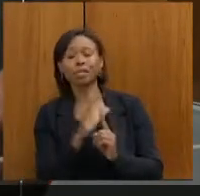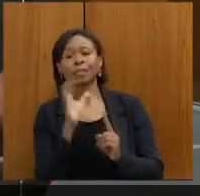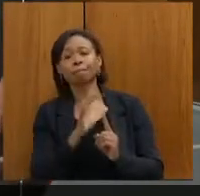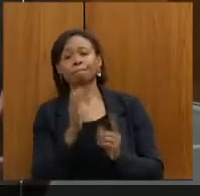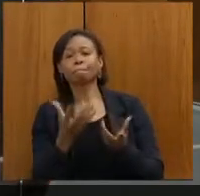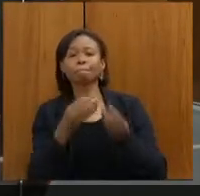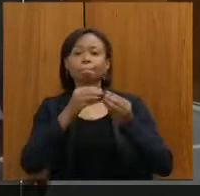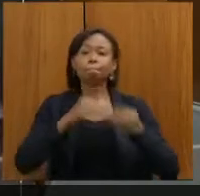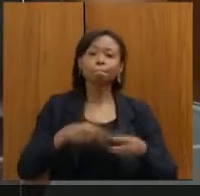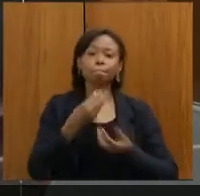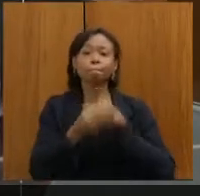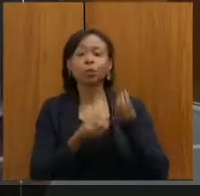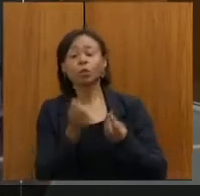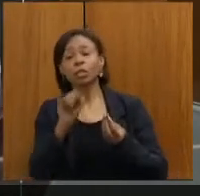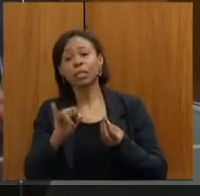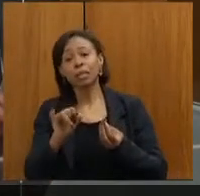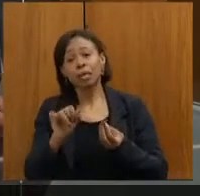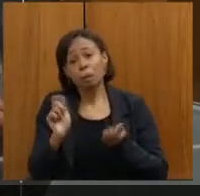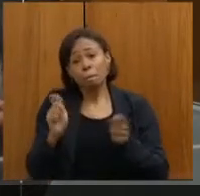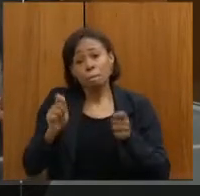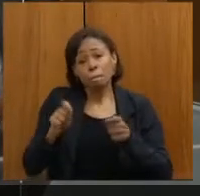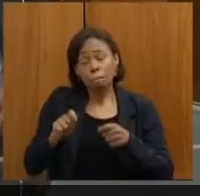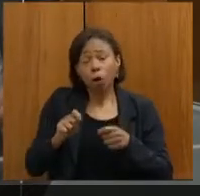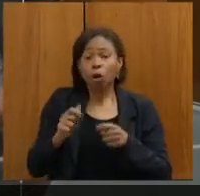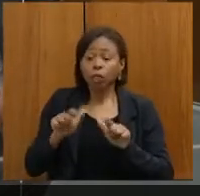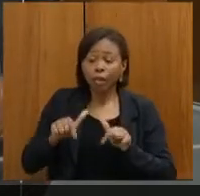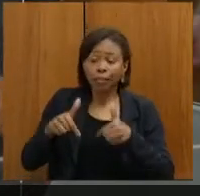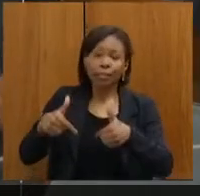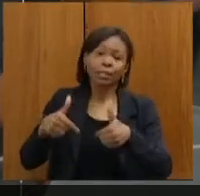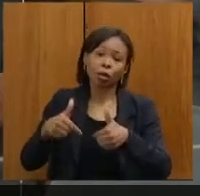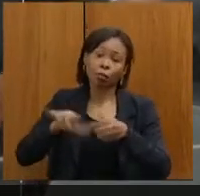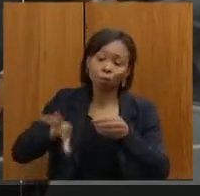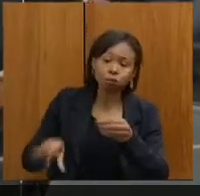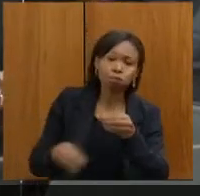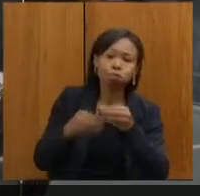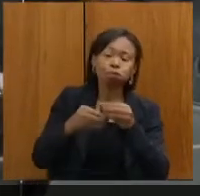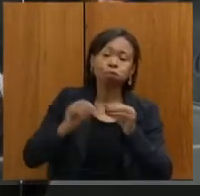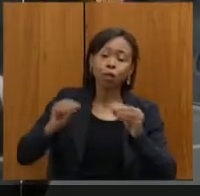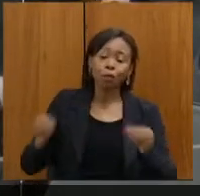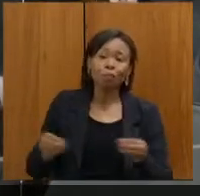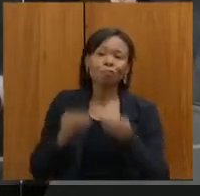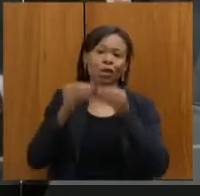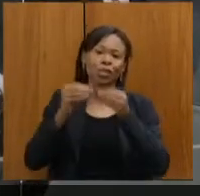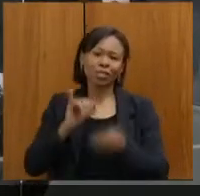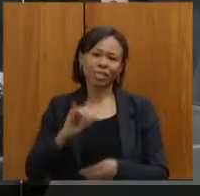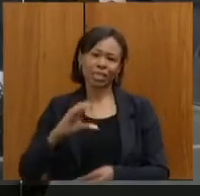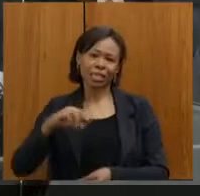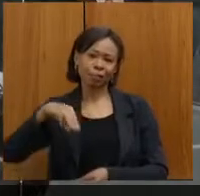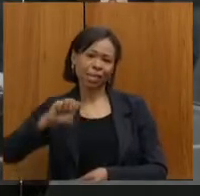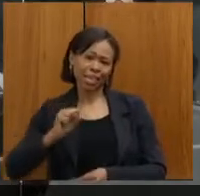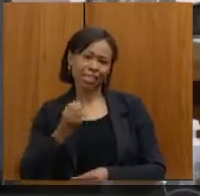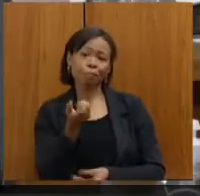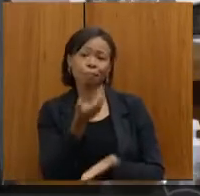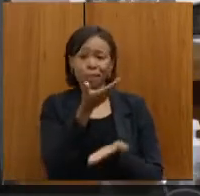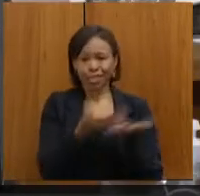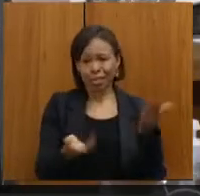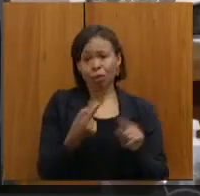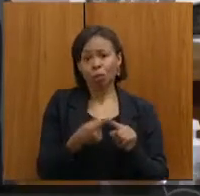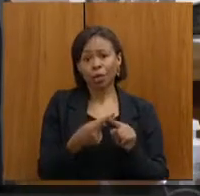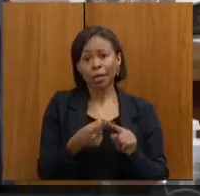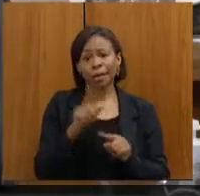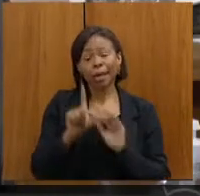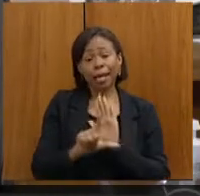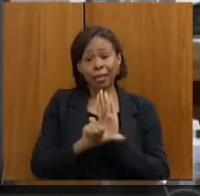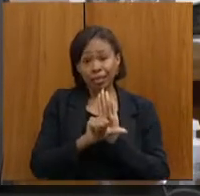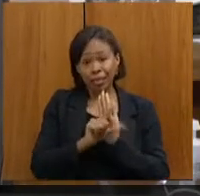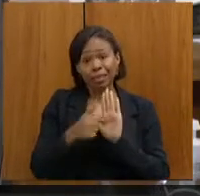em cima disso ver se é possível buscar uma ação compensatória de Pedro de cms porque a lei de responsabilidade fiscal meses dica